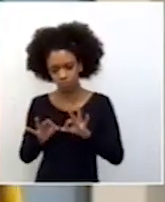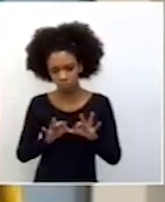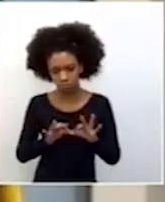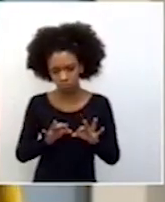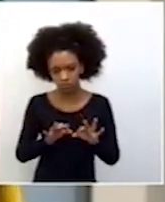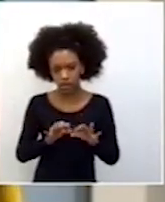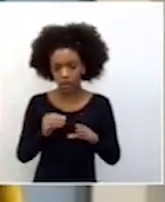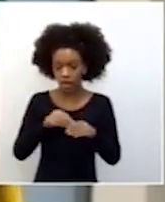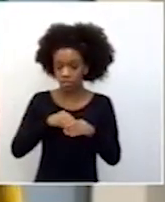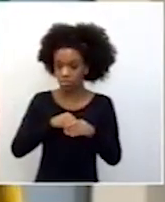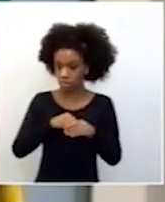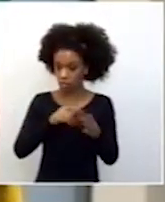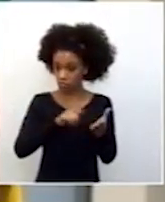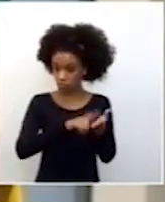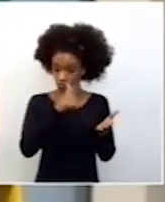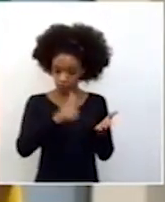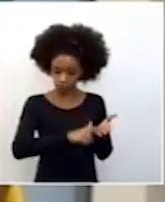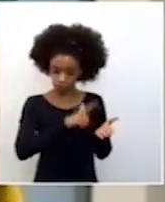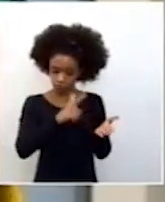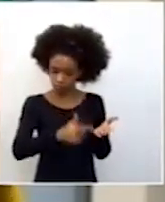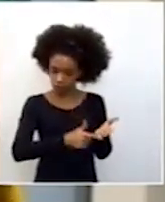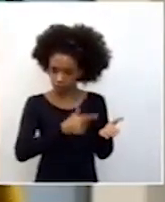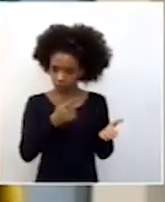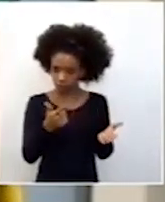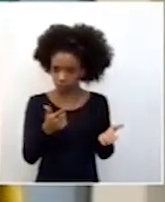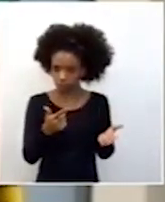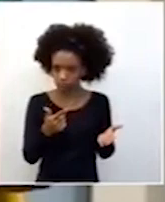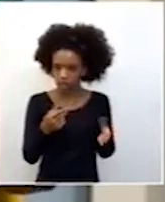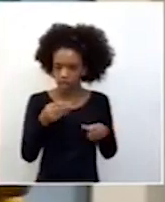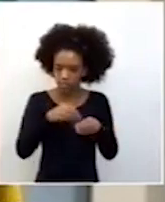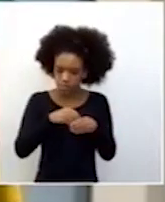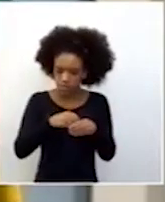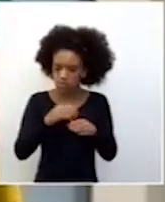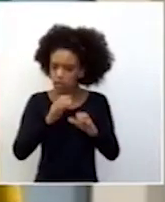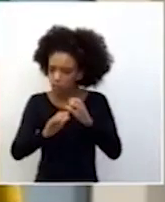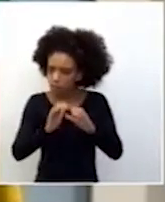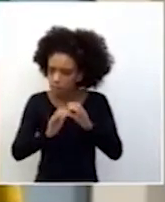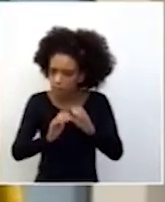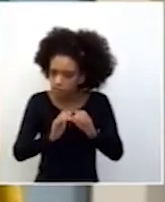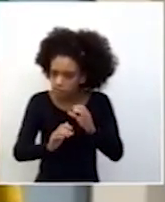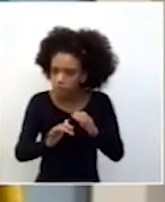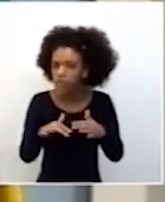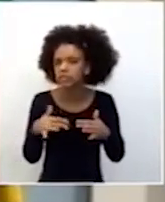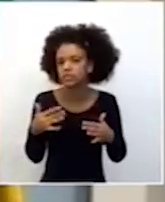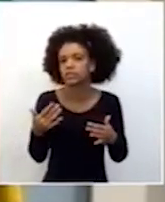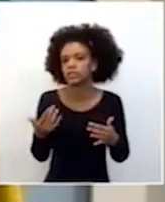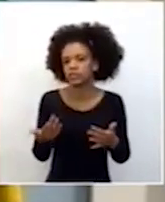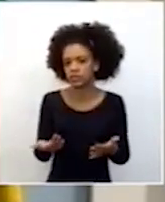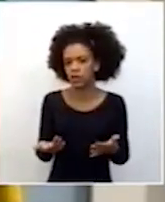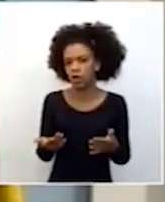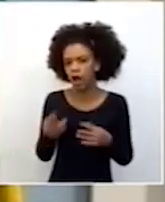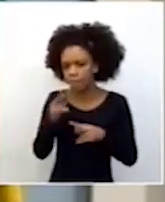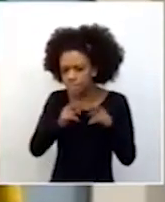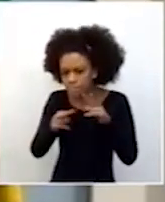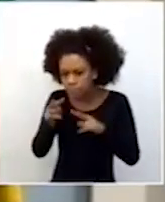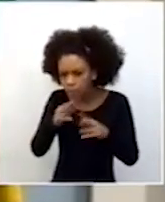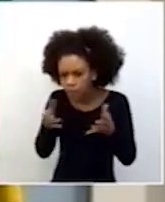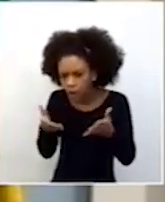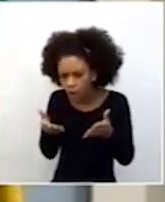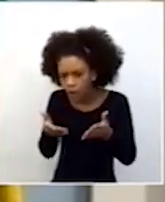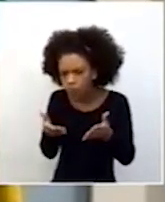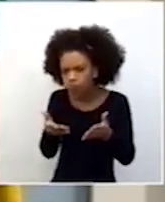dos jornais, muito dentro das revistas, desses meios de comunicação de grande amplitude. A gente também vê hoje